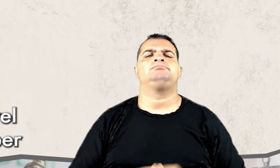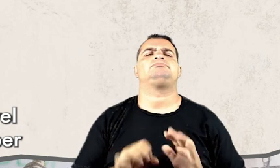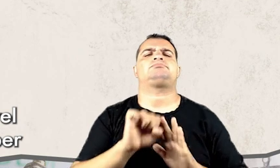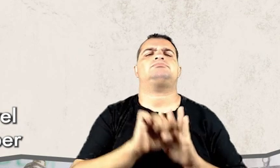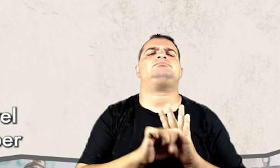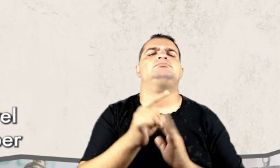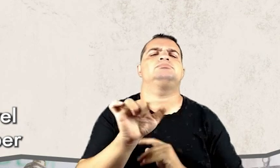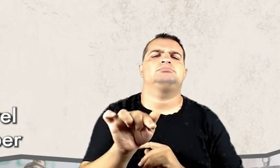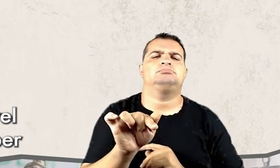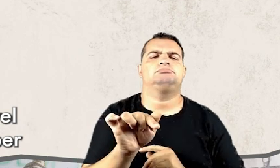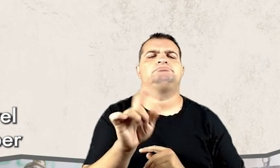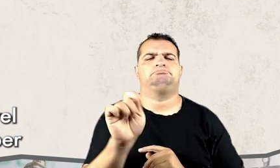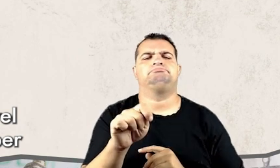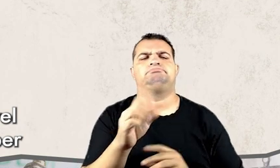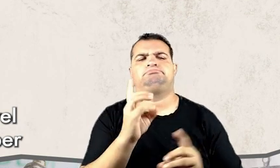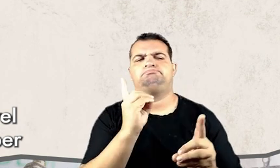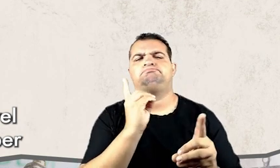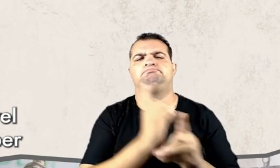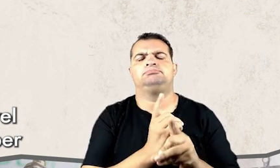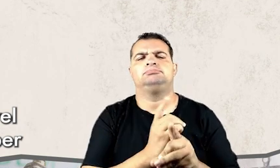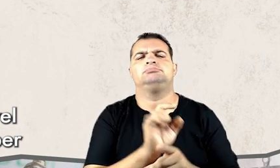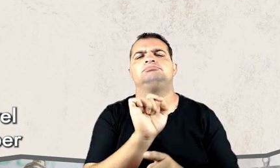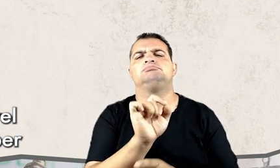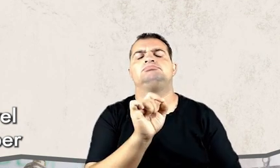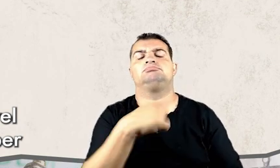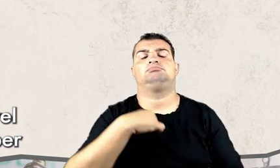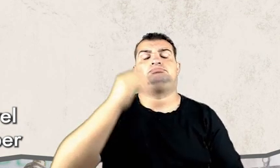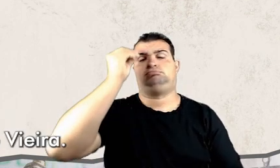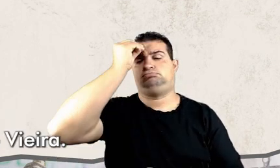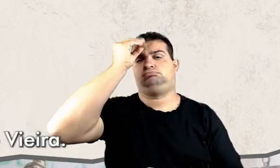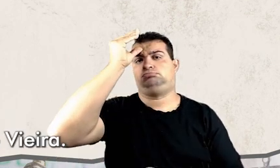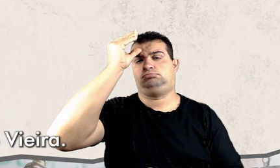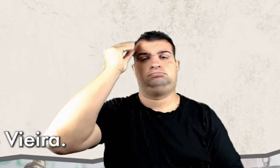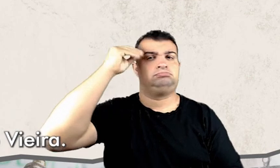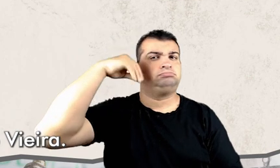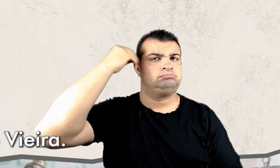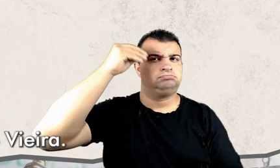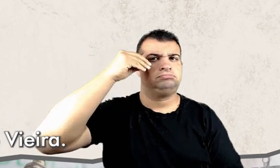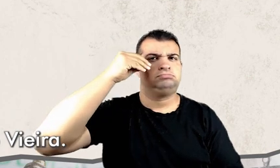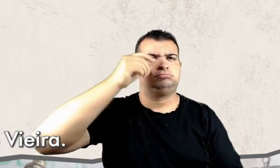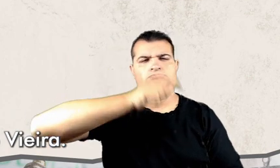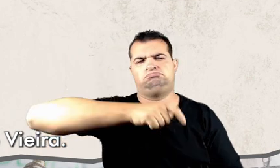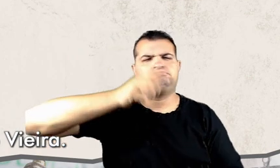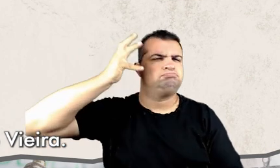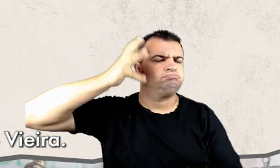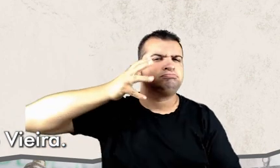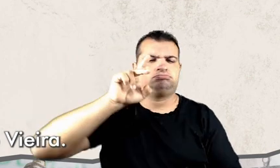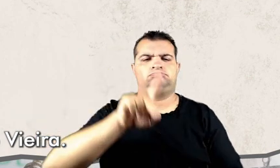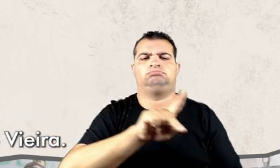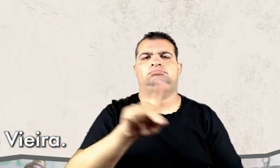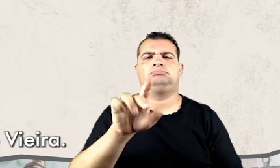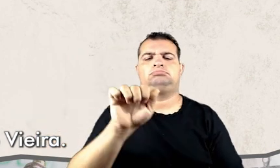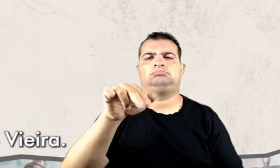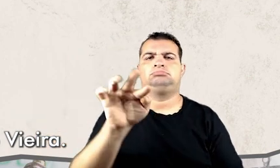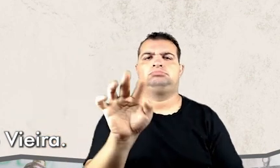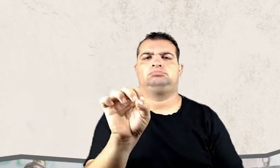Ainda no século XVII, é possível identificar o que seria um saber ligado à psicologia, com os sermões do